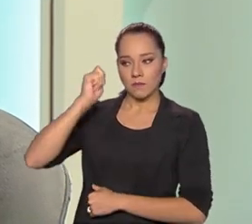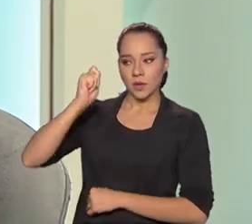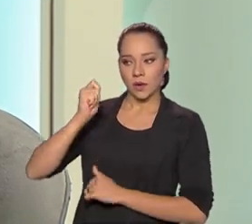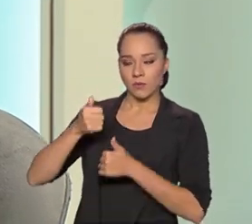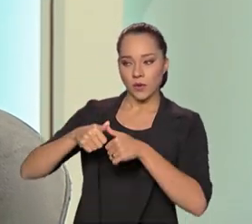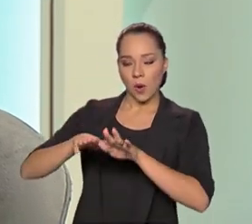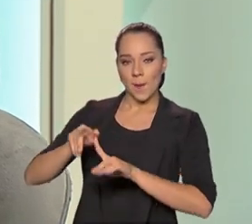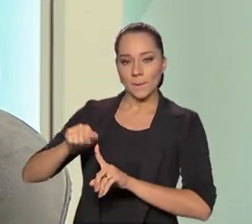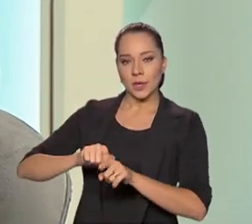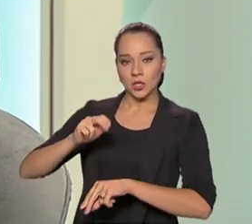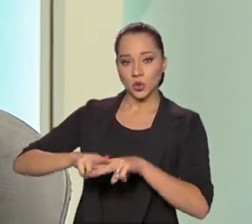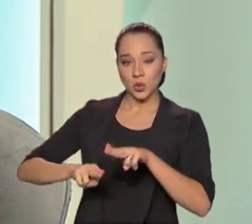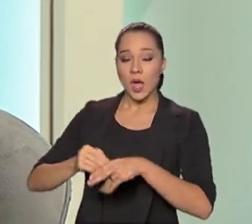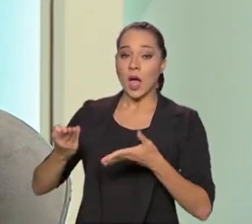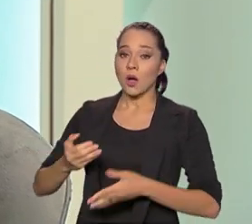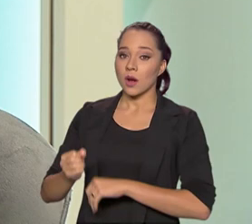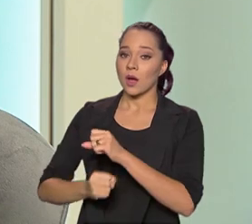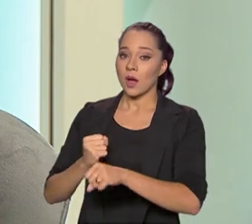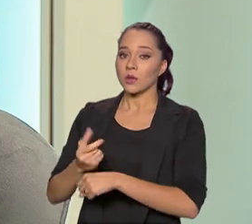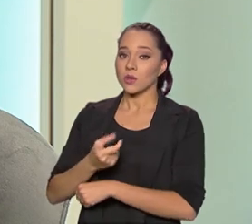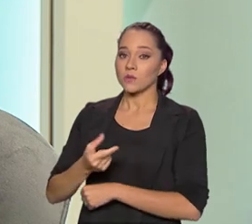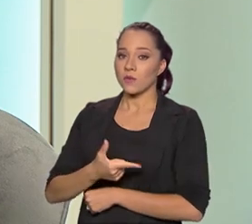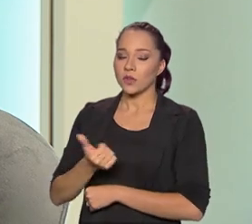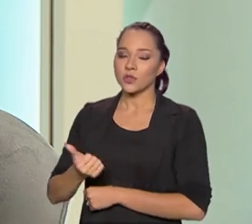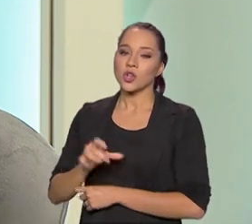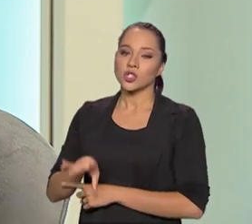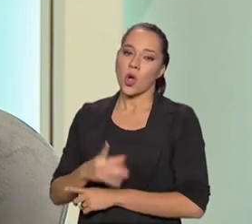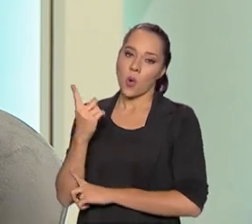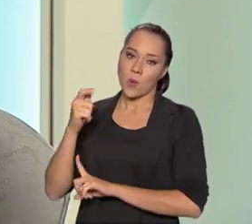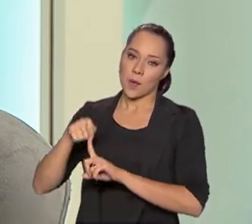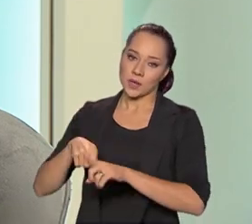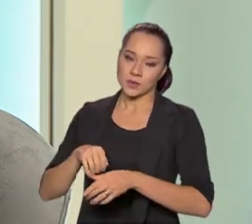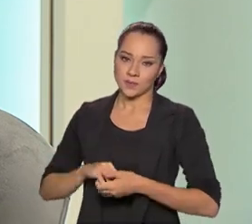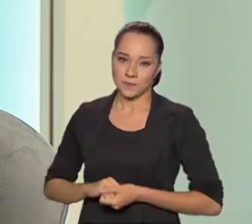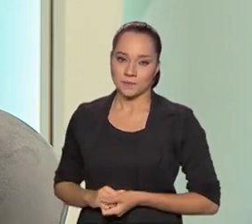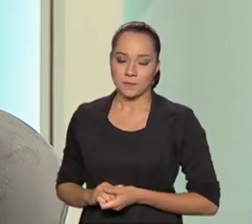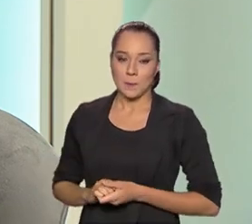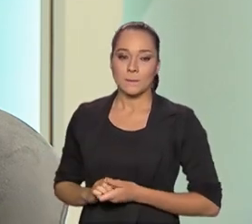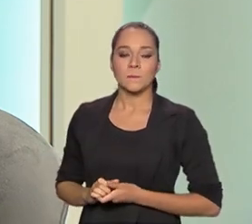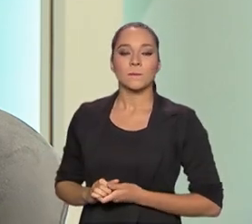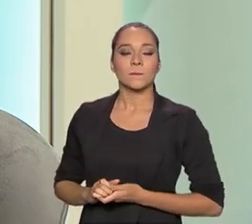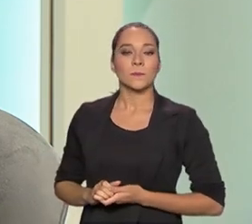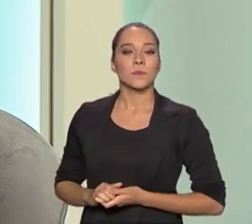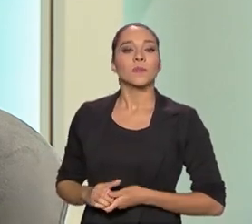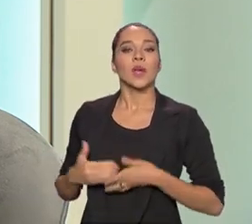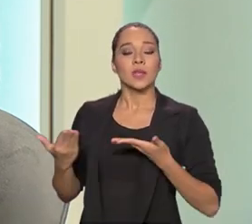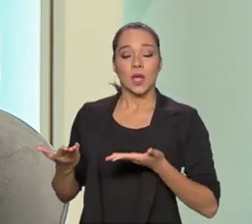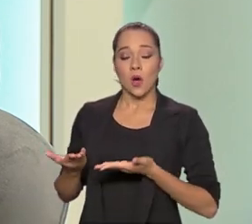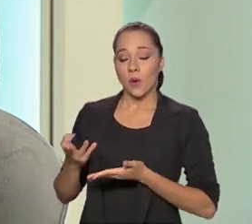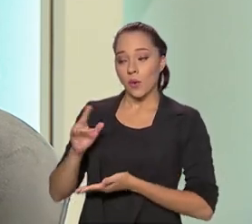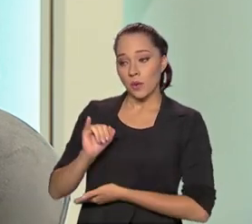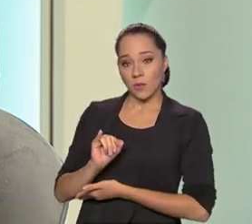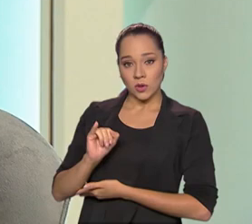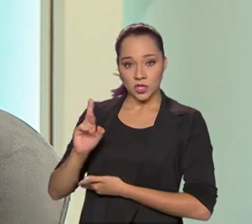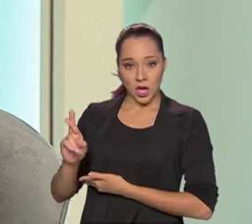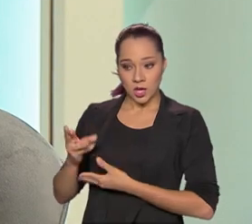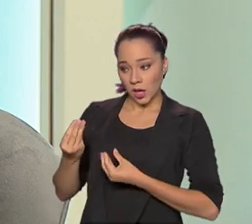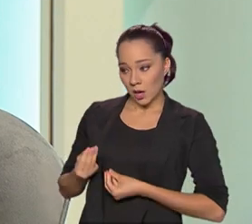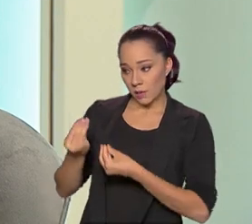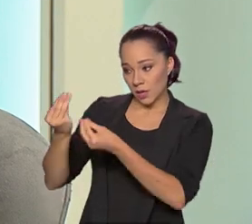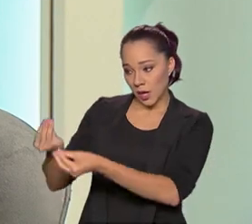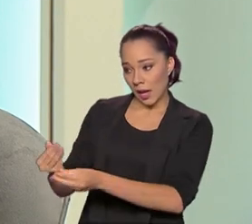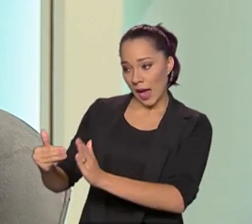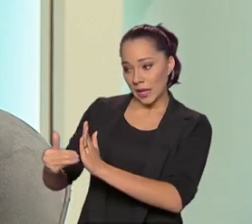para junho, agora em 2021 foi só por 1 mês. Então, a entrega que deveria ser até